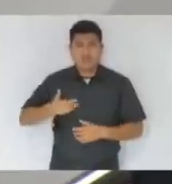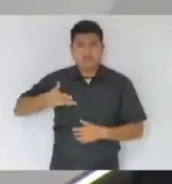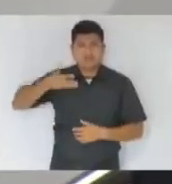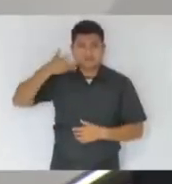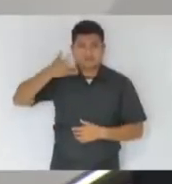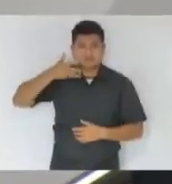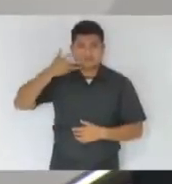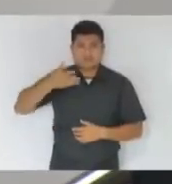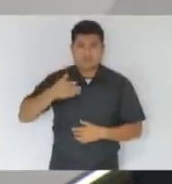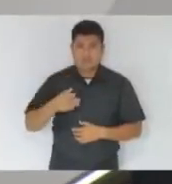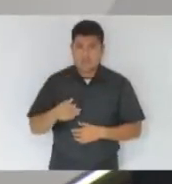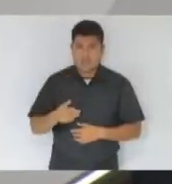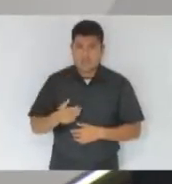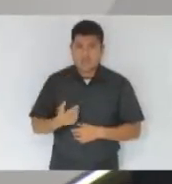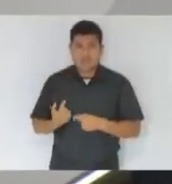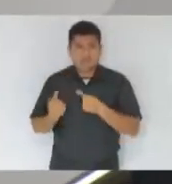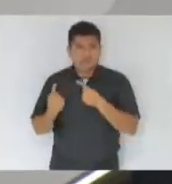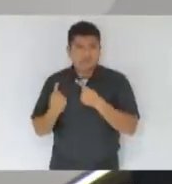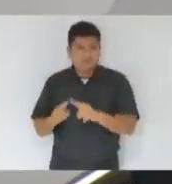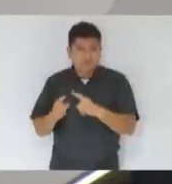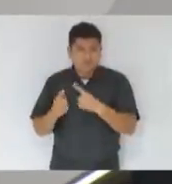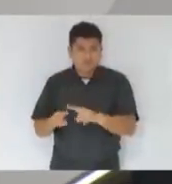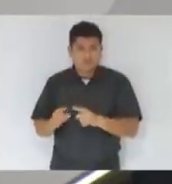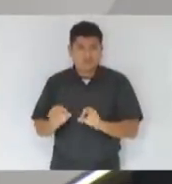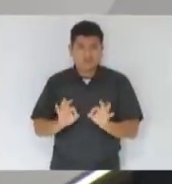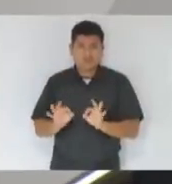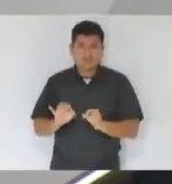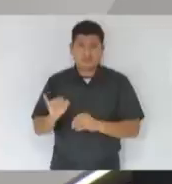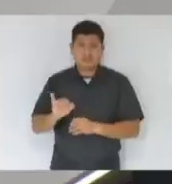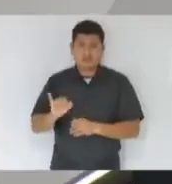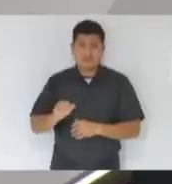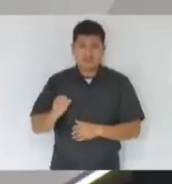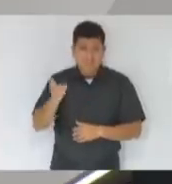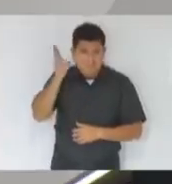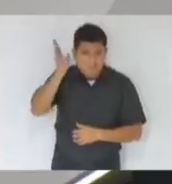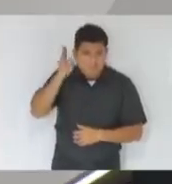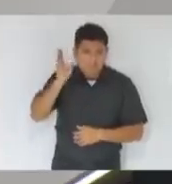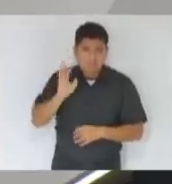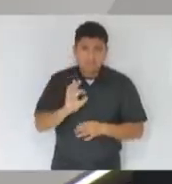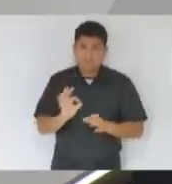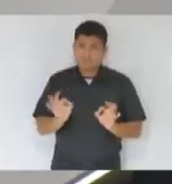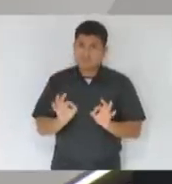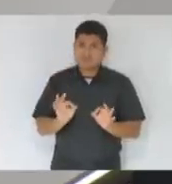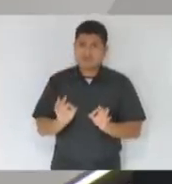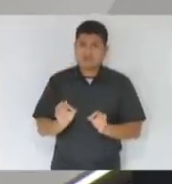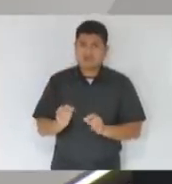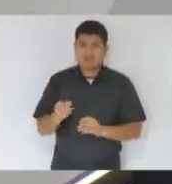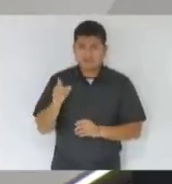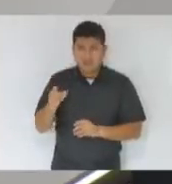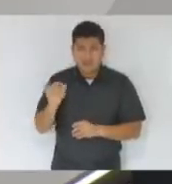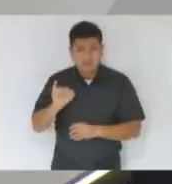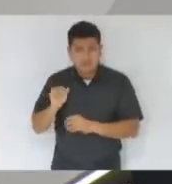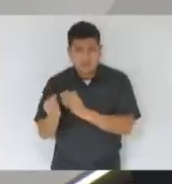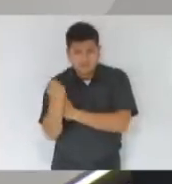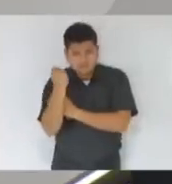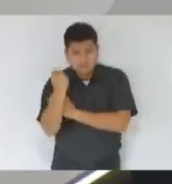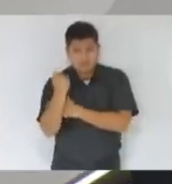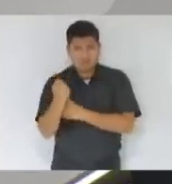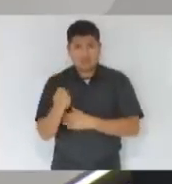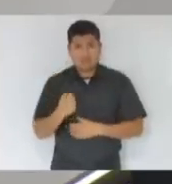não tem nada contra Itajaí. O senhor governador não é burro. Itajaí é uma cidade pujante. Itajaí é